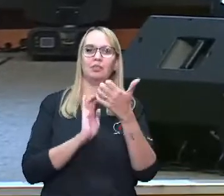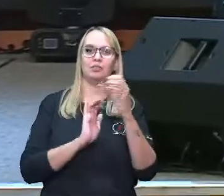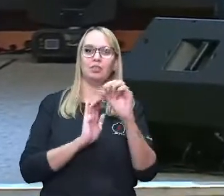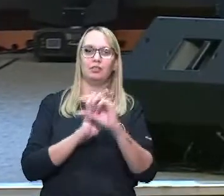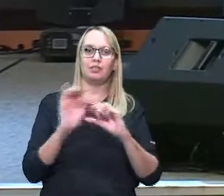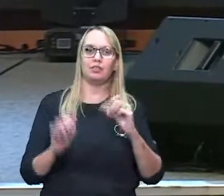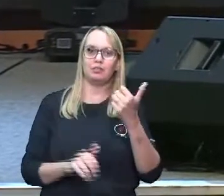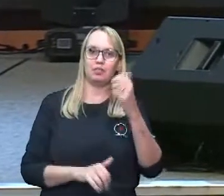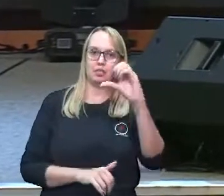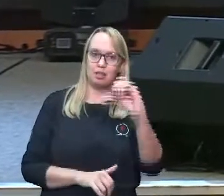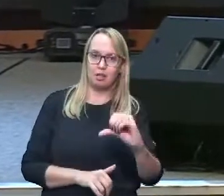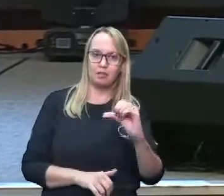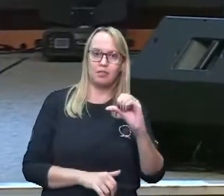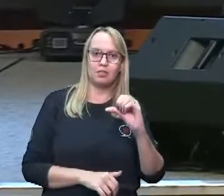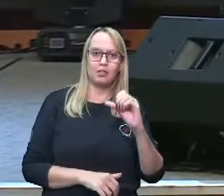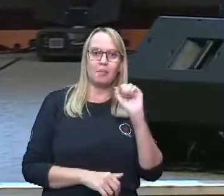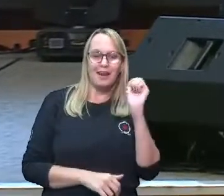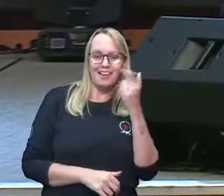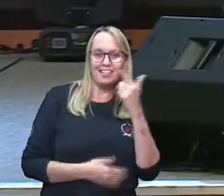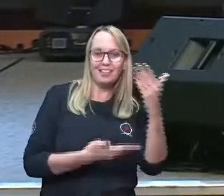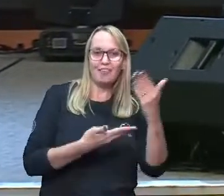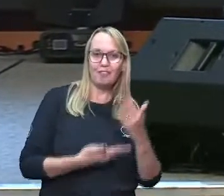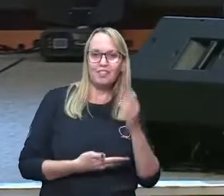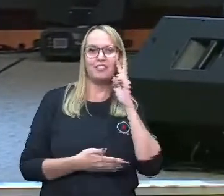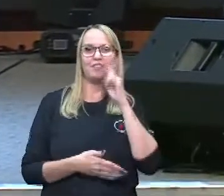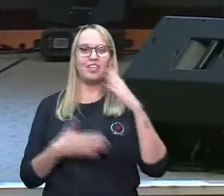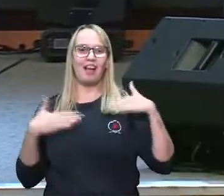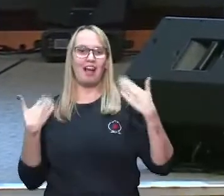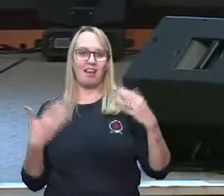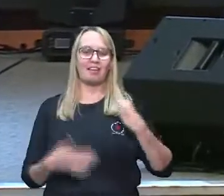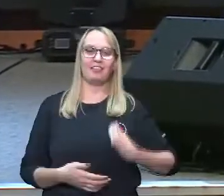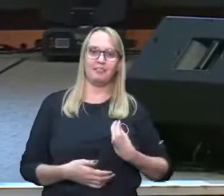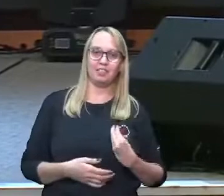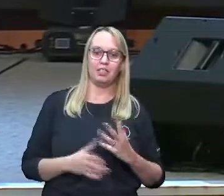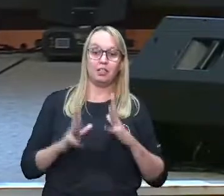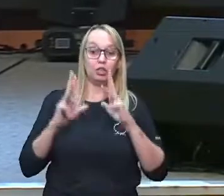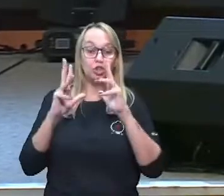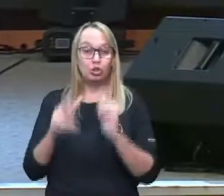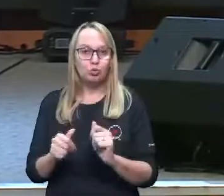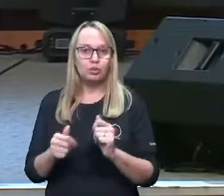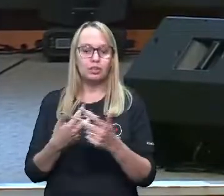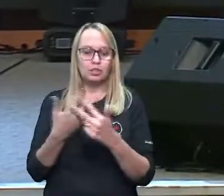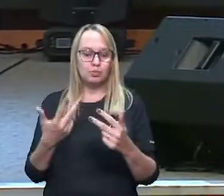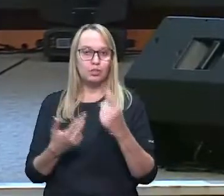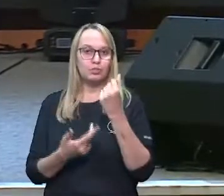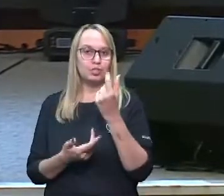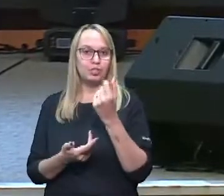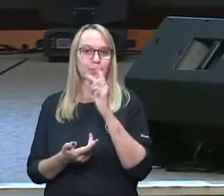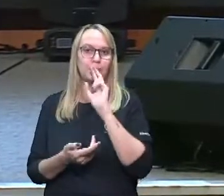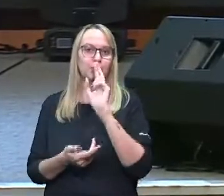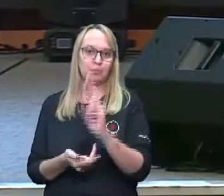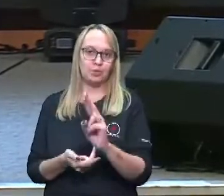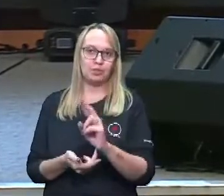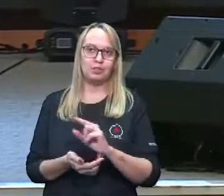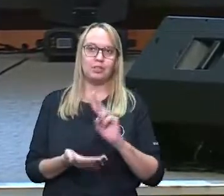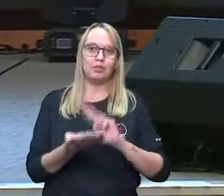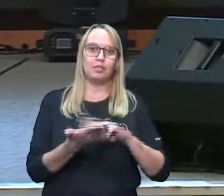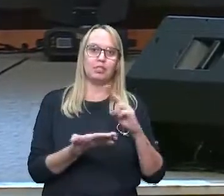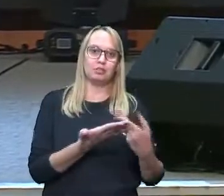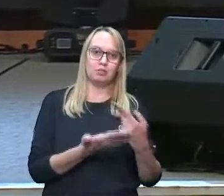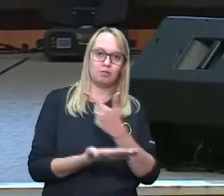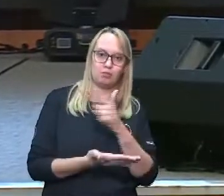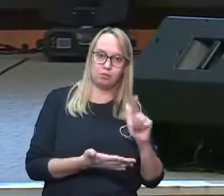10:19. Para rir se fazem convites, o vinho alegra a vida e por tudo o dinheiro responde. Versão da